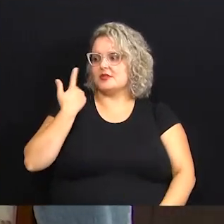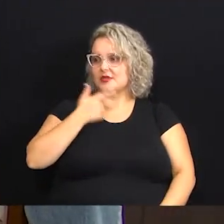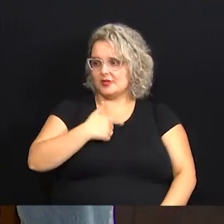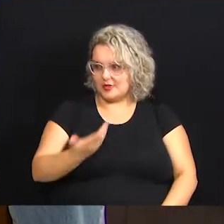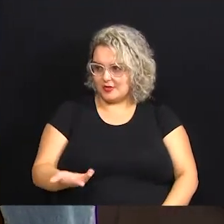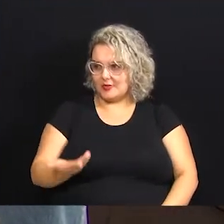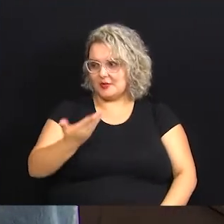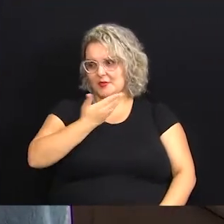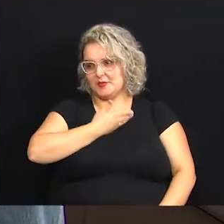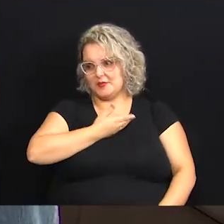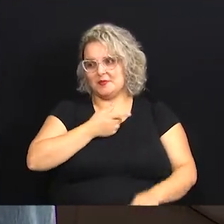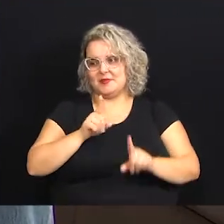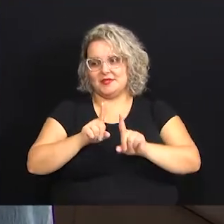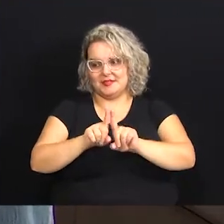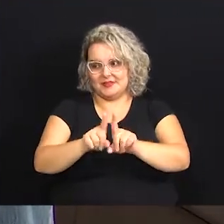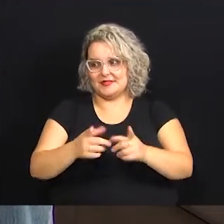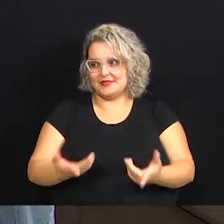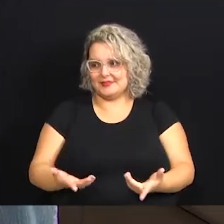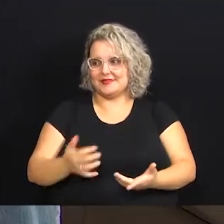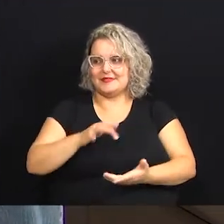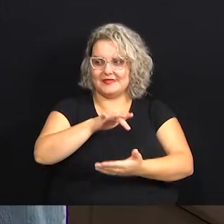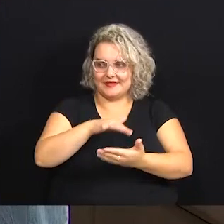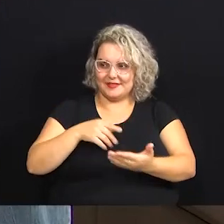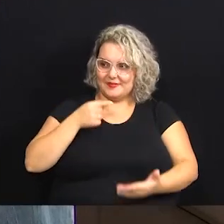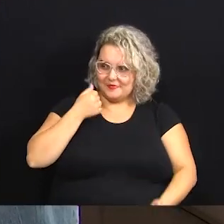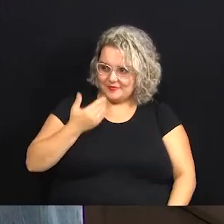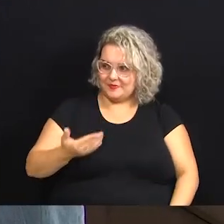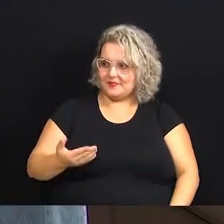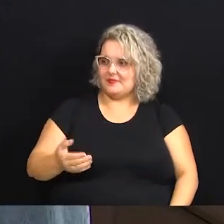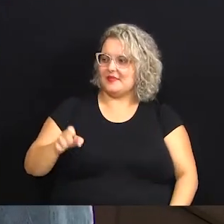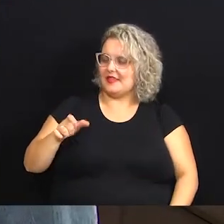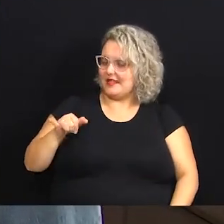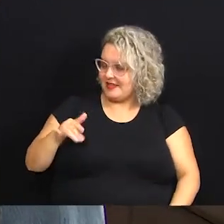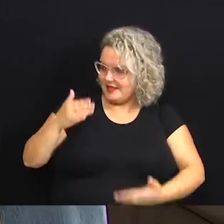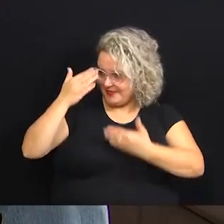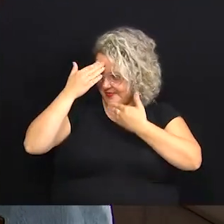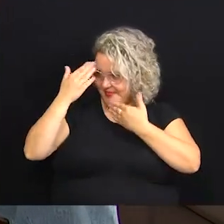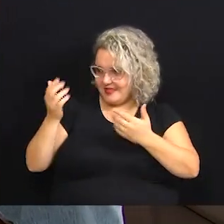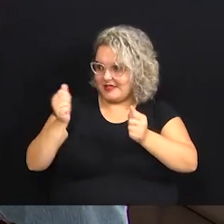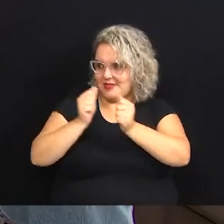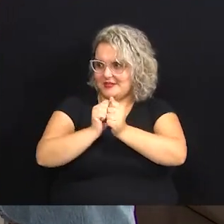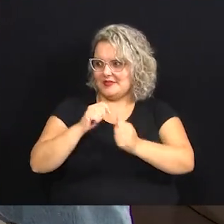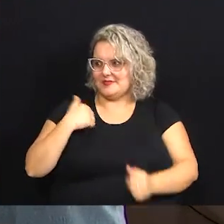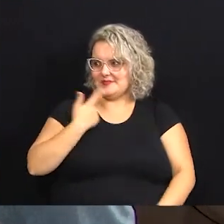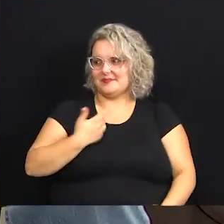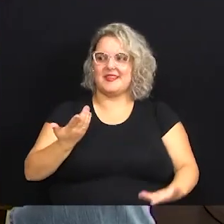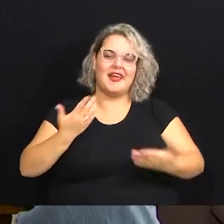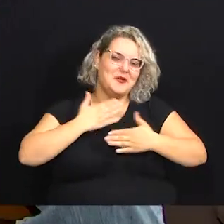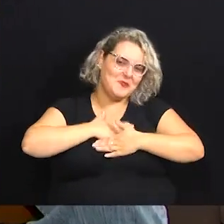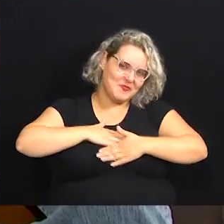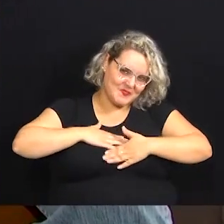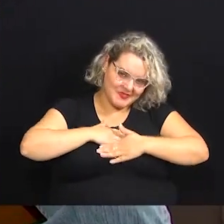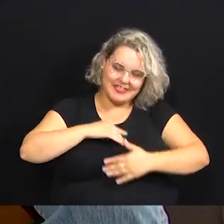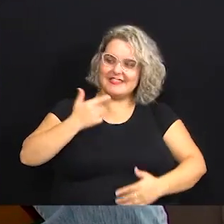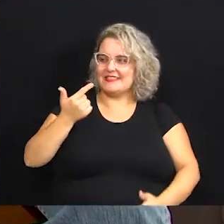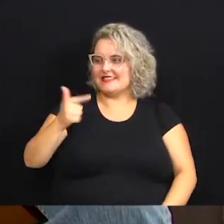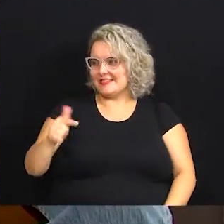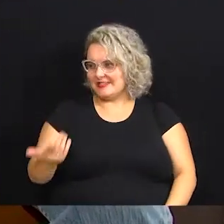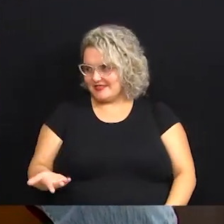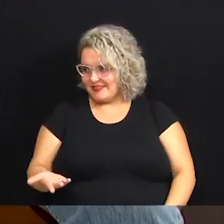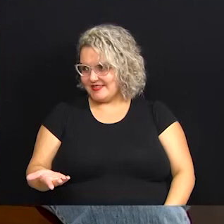nosso colega aqui, nosso parceiro aqui na Ponta do Lápis. Eli, obrigada novamente por estar aqui com a gente. É um prazer, mais uma